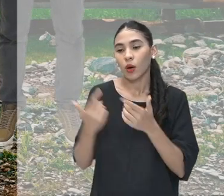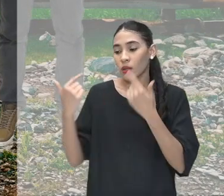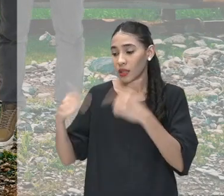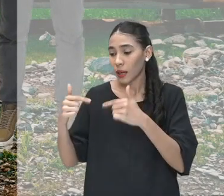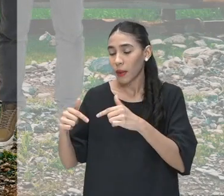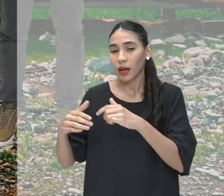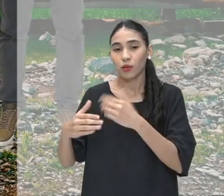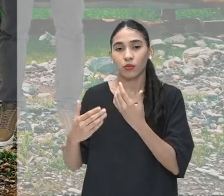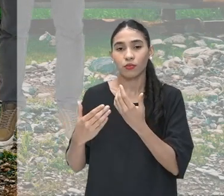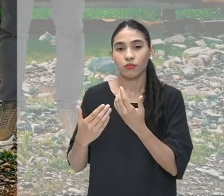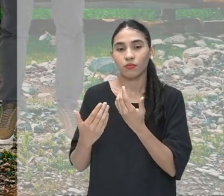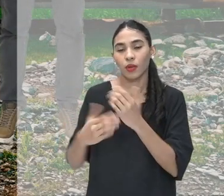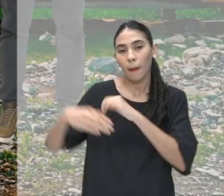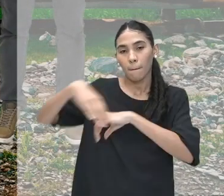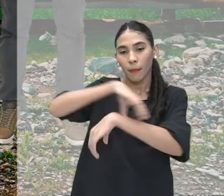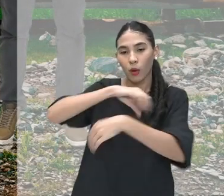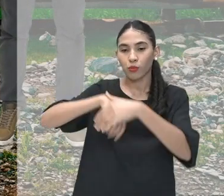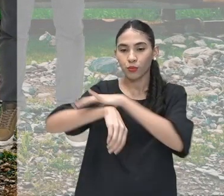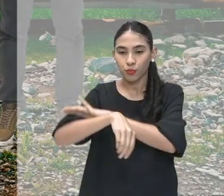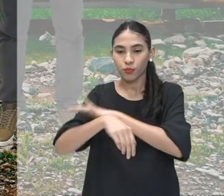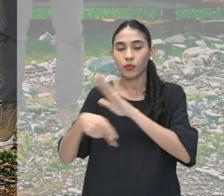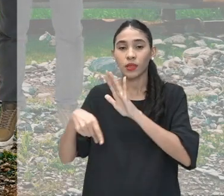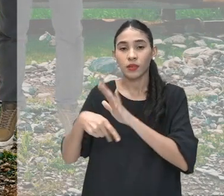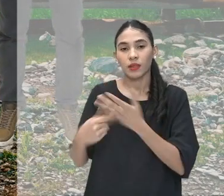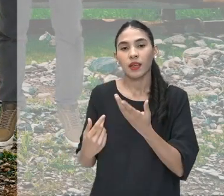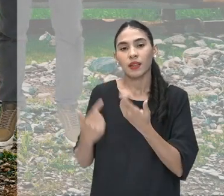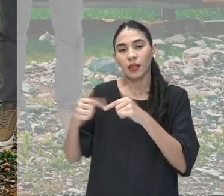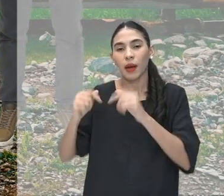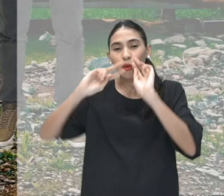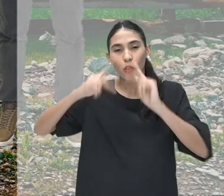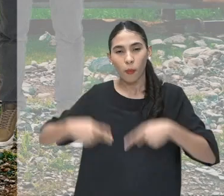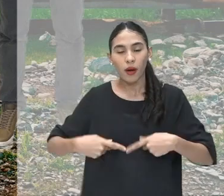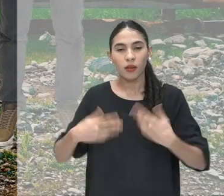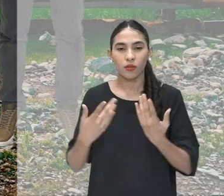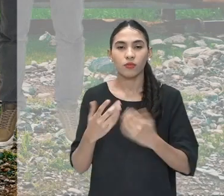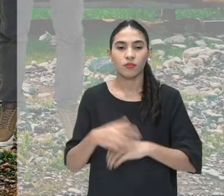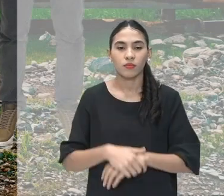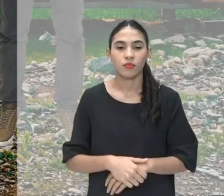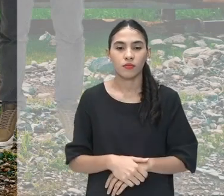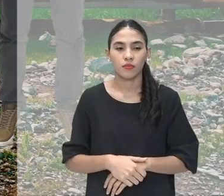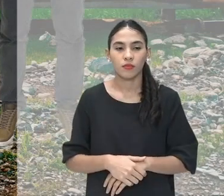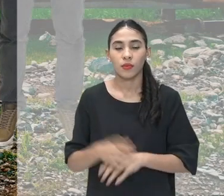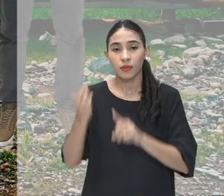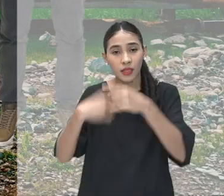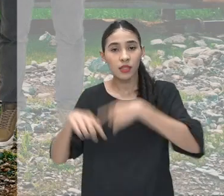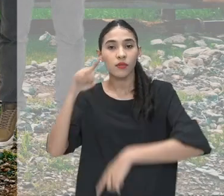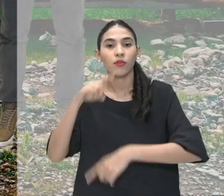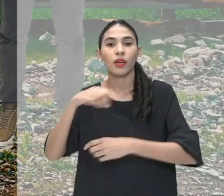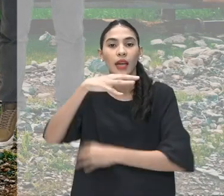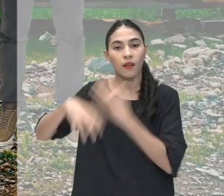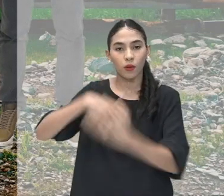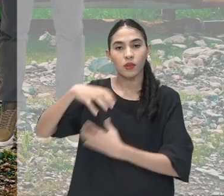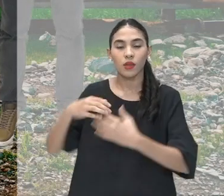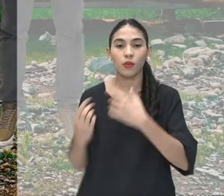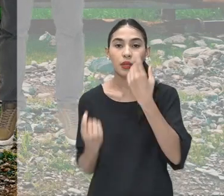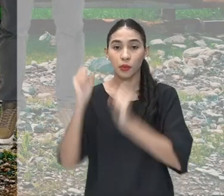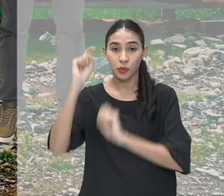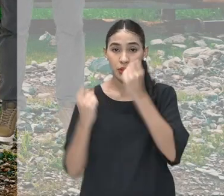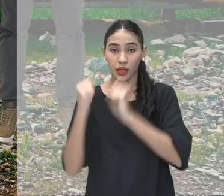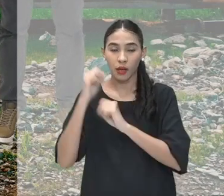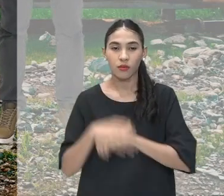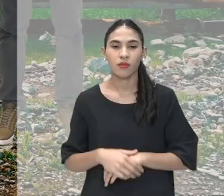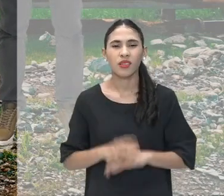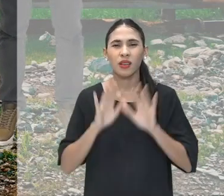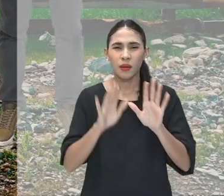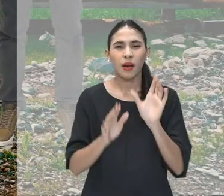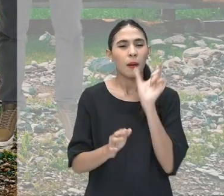pontos importantes da Revolução Agrícola que vai ajudar a desenvolver a Revolução Industrial. Professor, tem uma palavra aqui